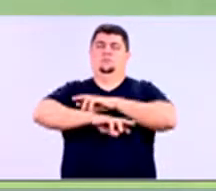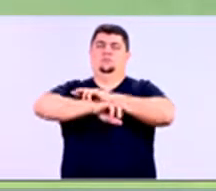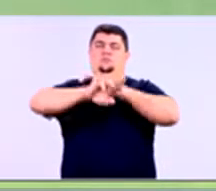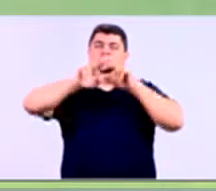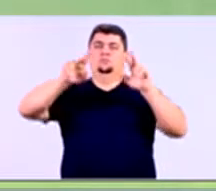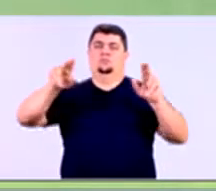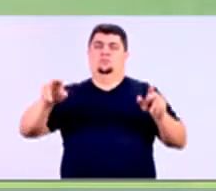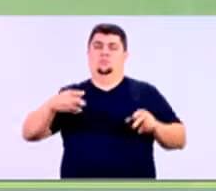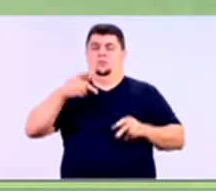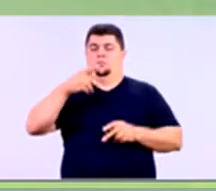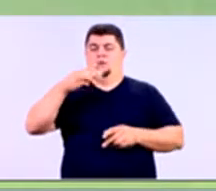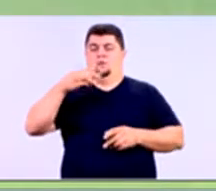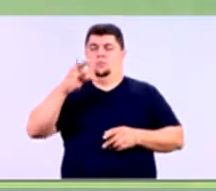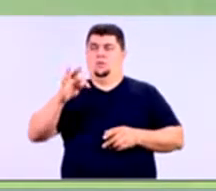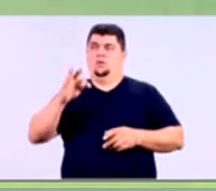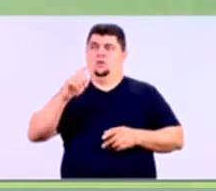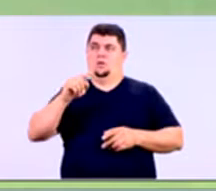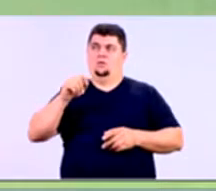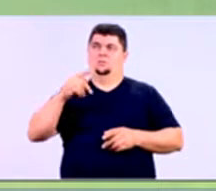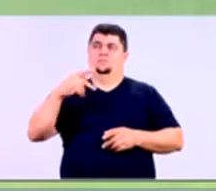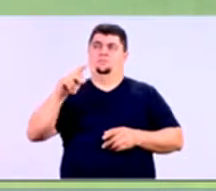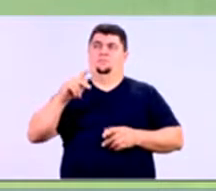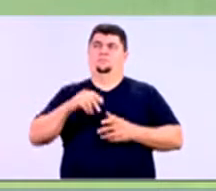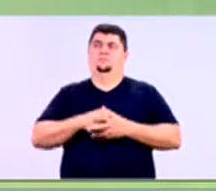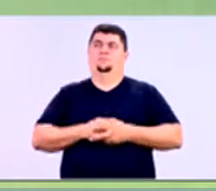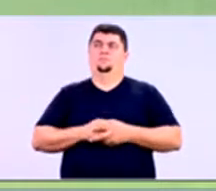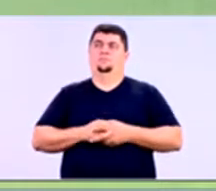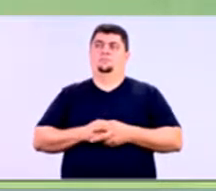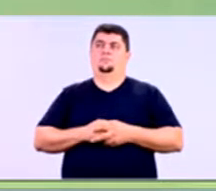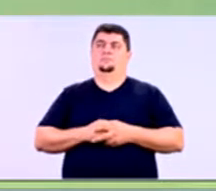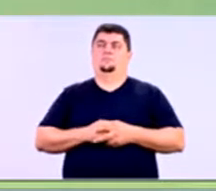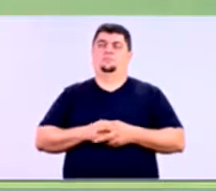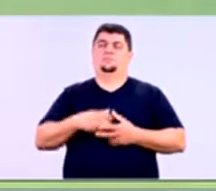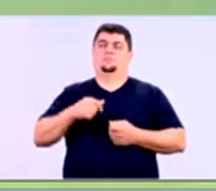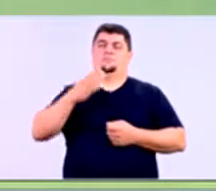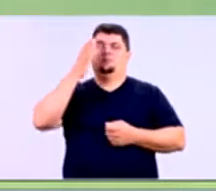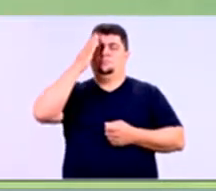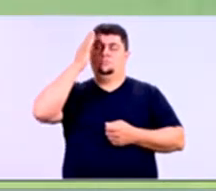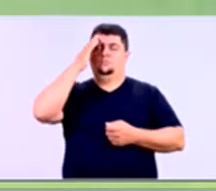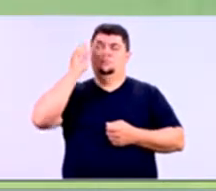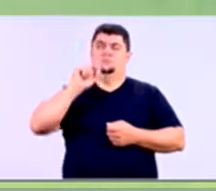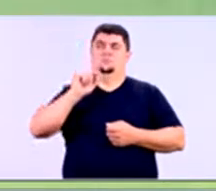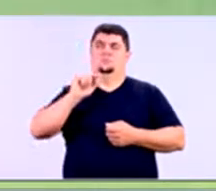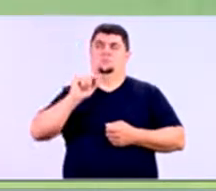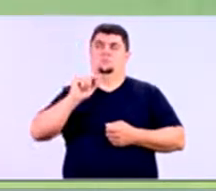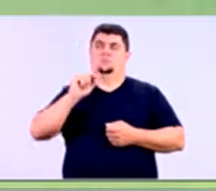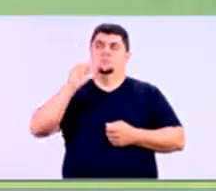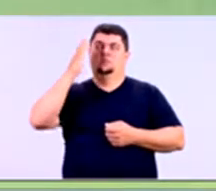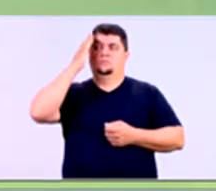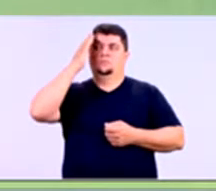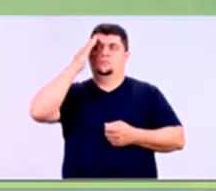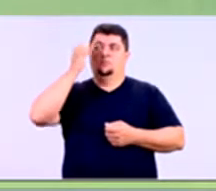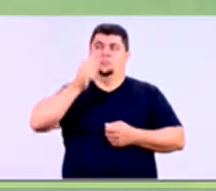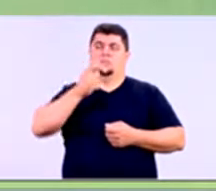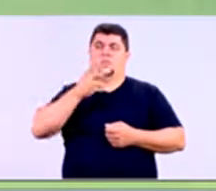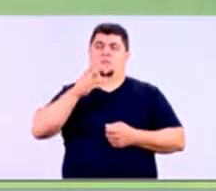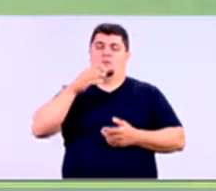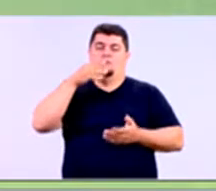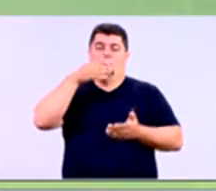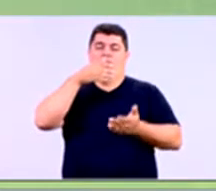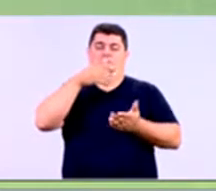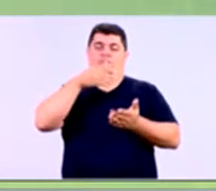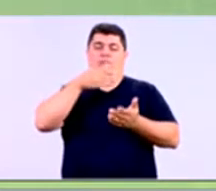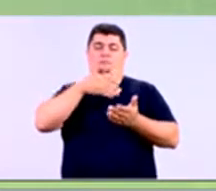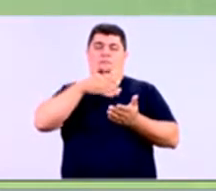prestações PMT vai ser essa expressão. Eu preciso apenas saber o valor final, o